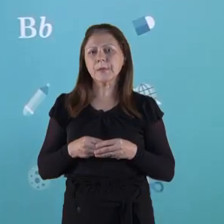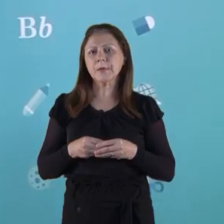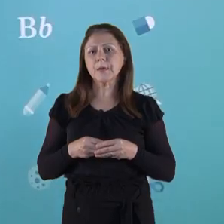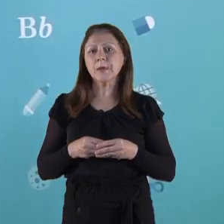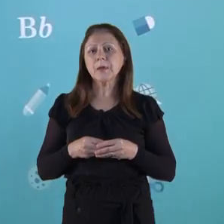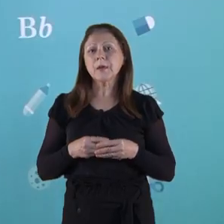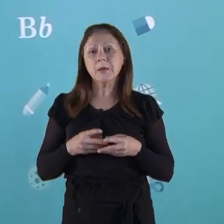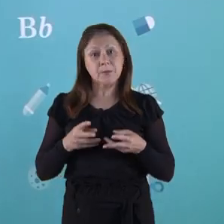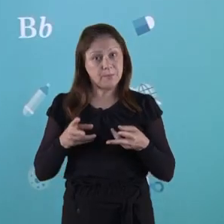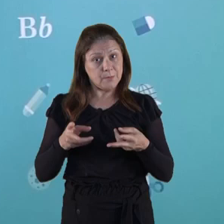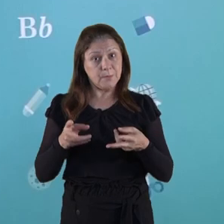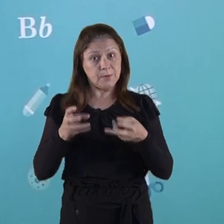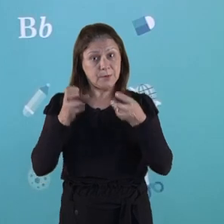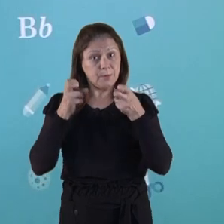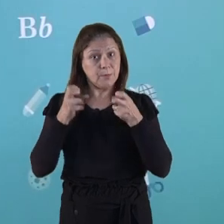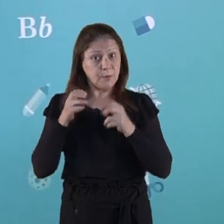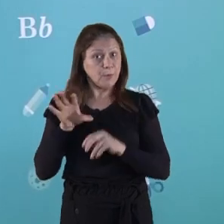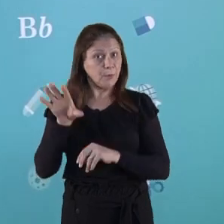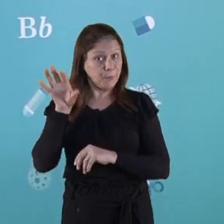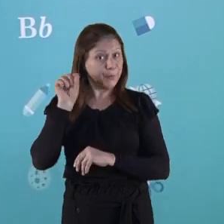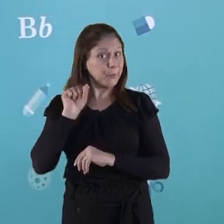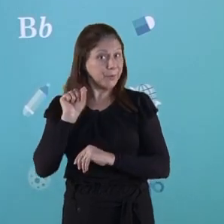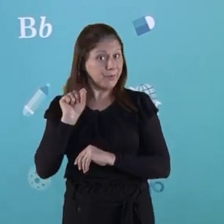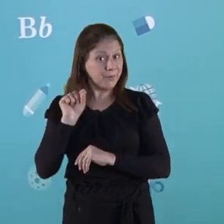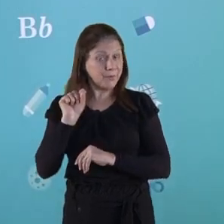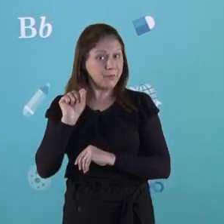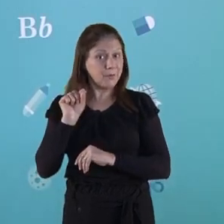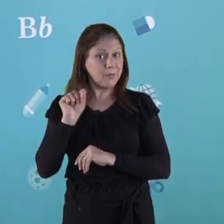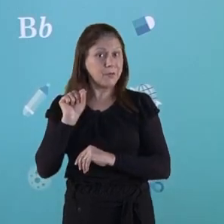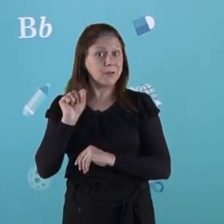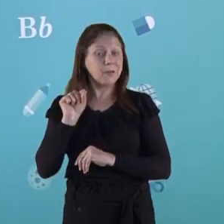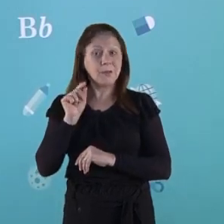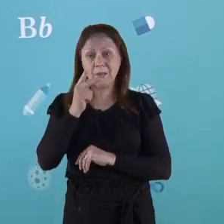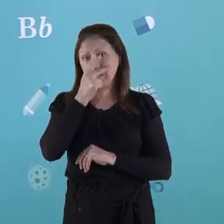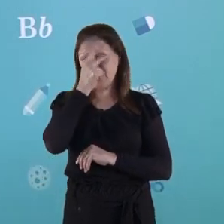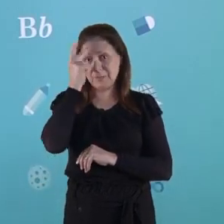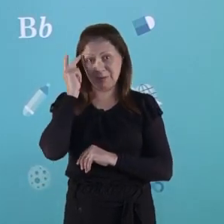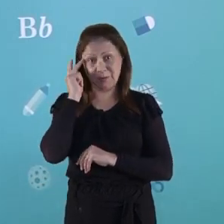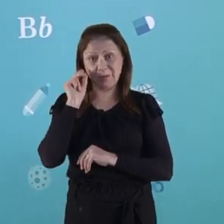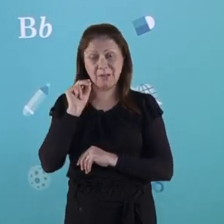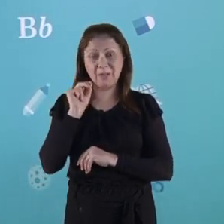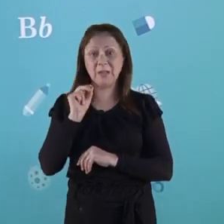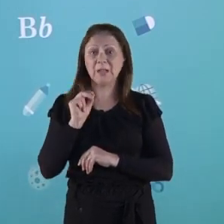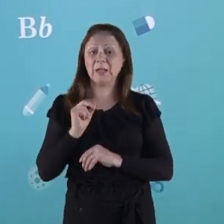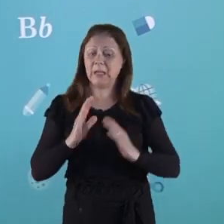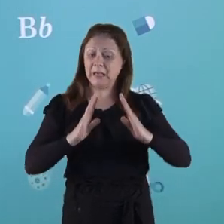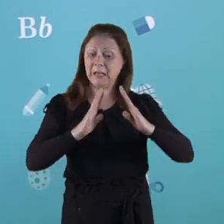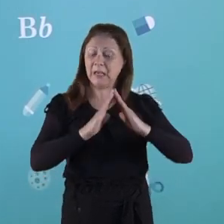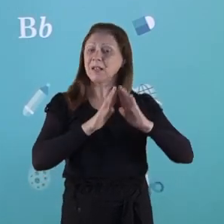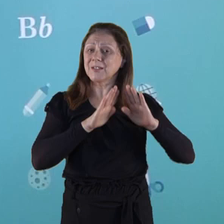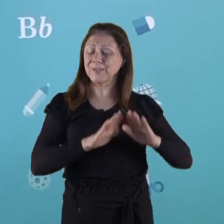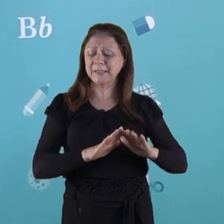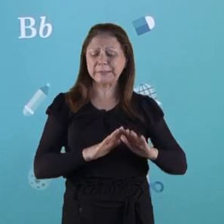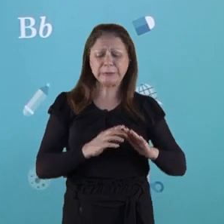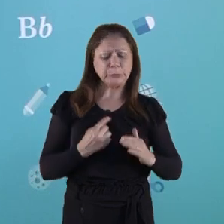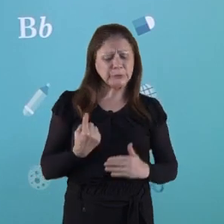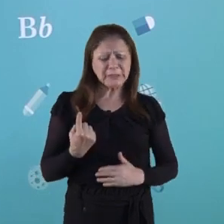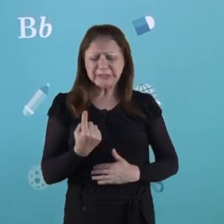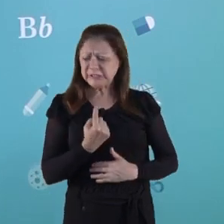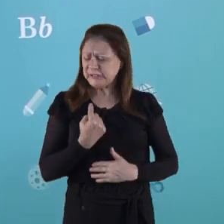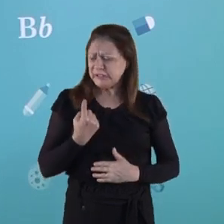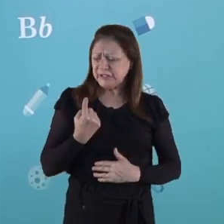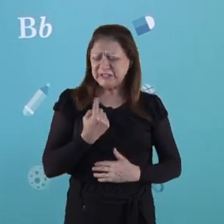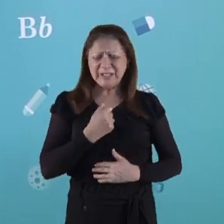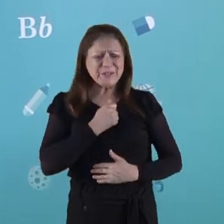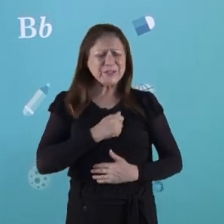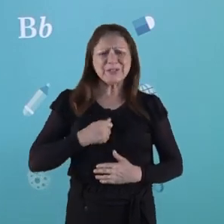A gente percebeu muito, tem escutado muito falar, na verdade, que pessoas estão muito angustiadas agora na quarentena, estão tristes porque